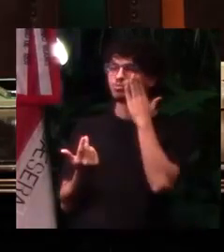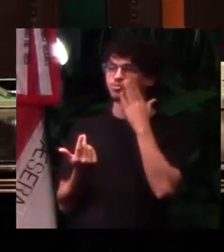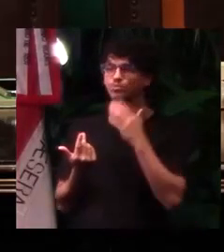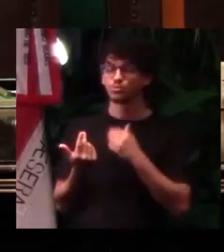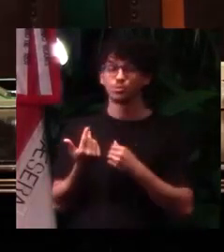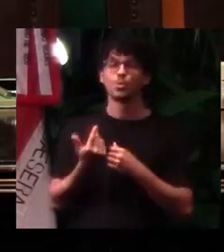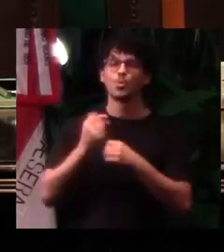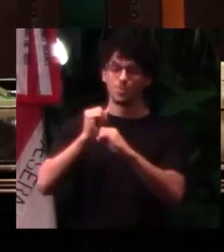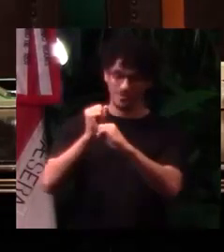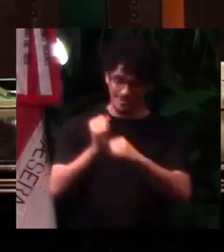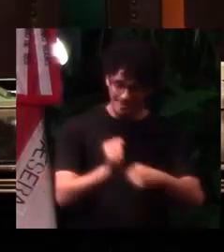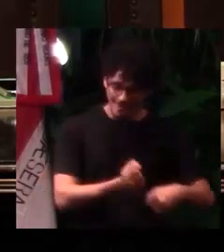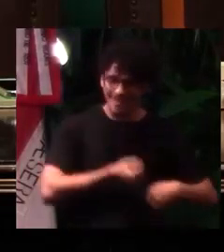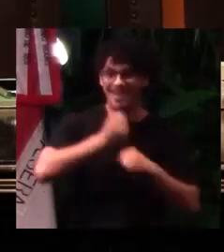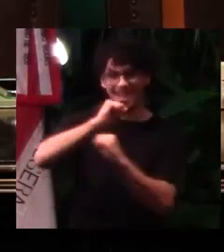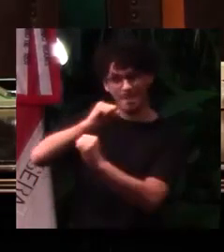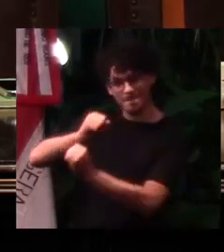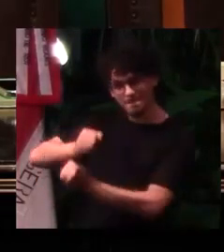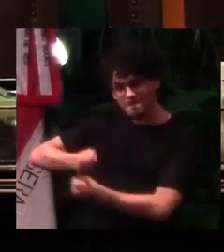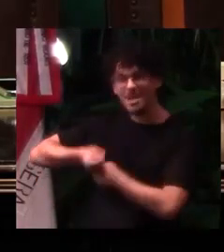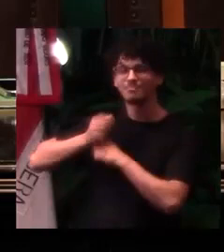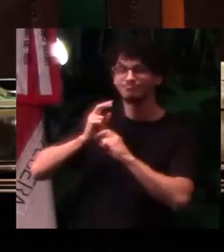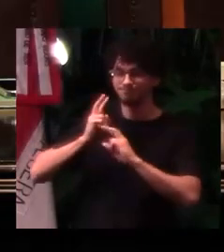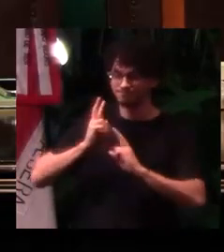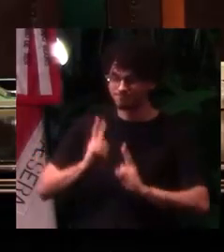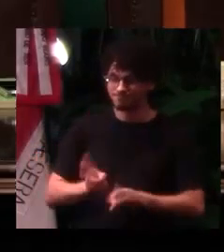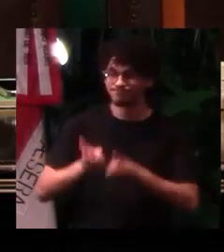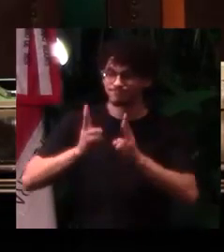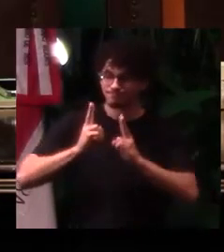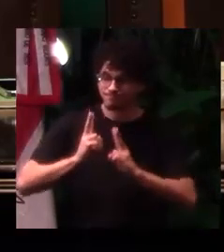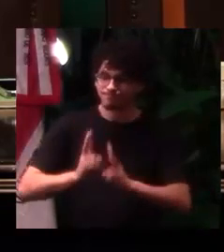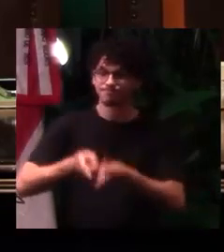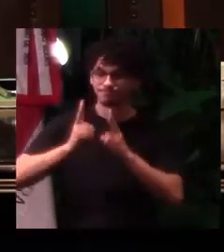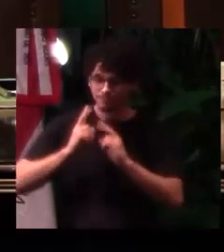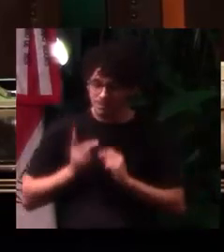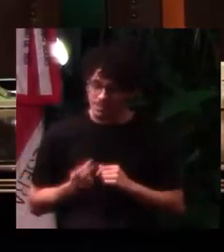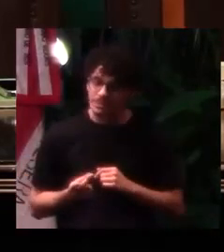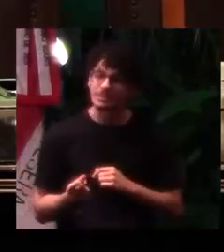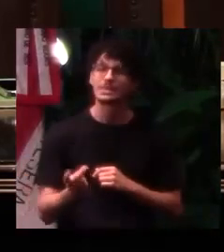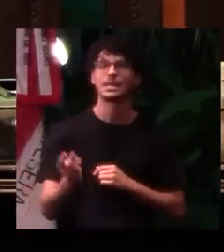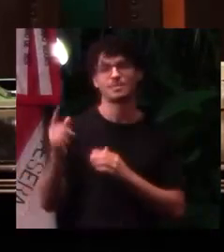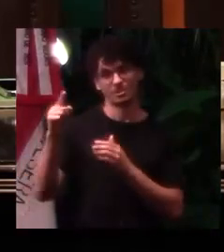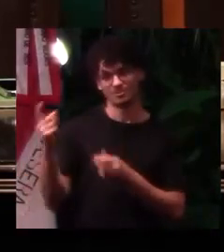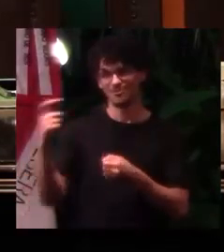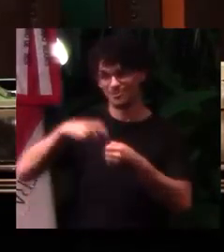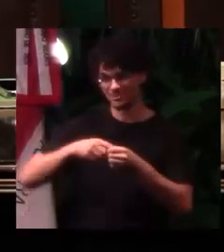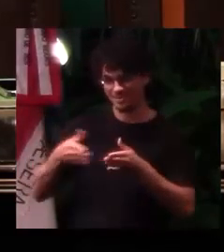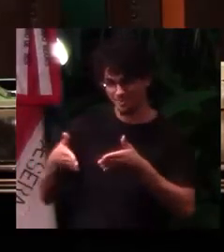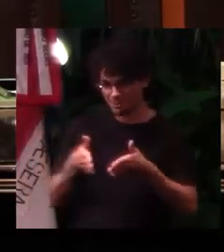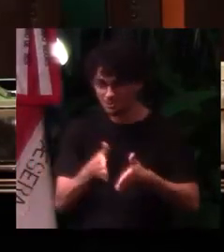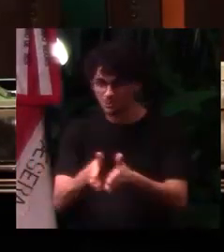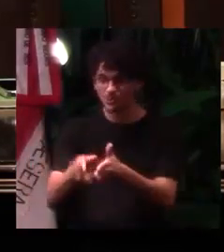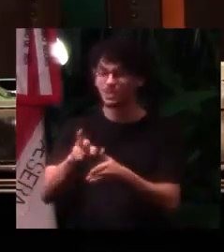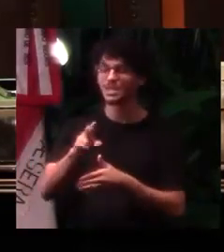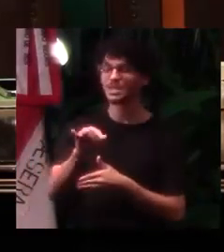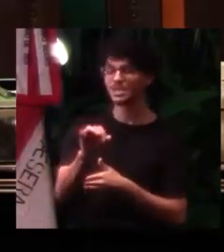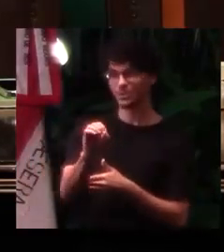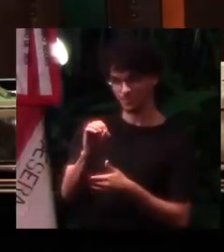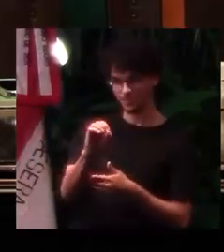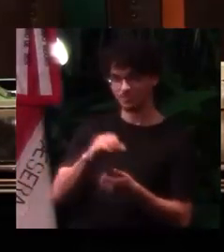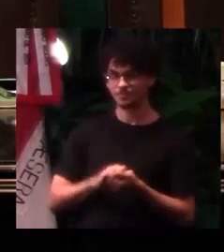remar permanente, não é? Para voltar ao nosso rio. Já